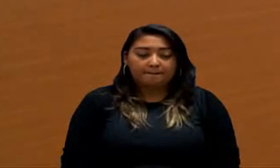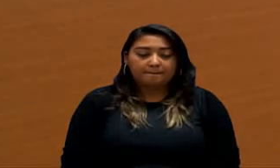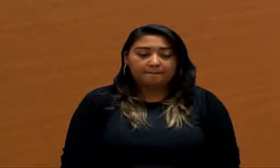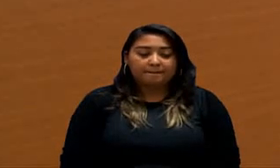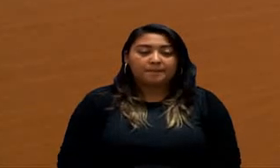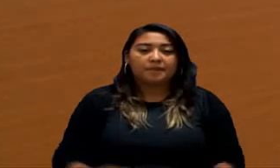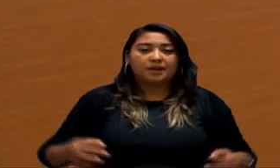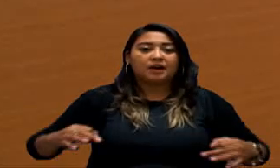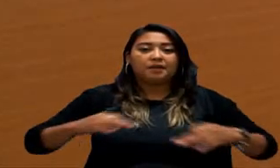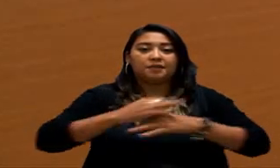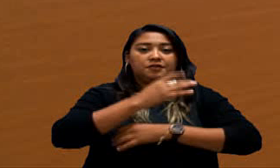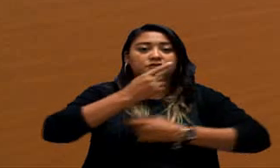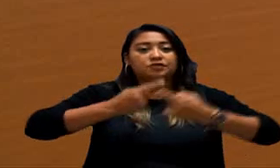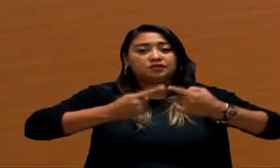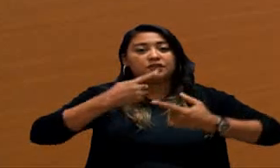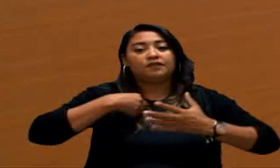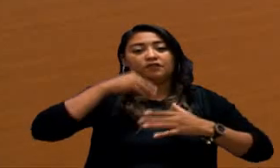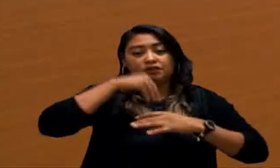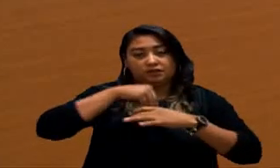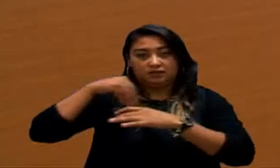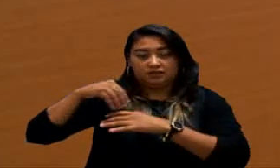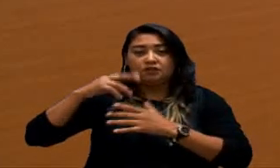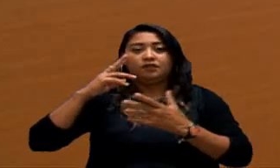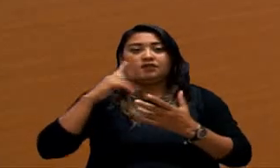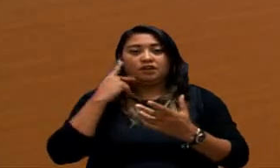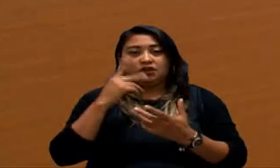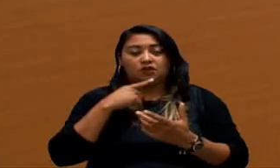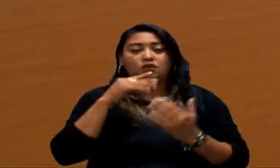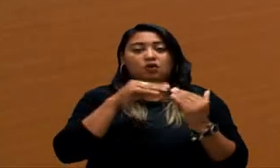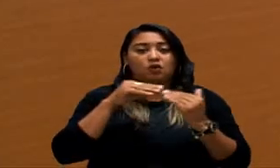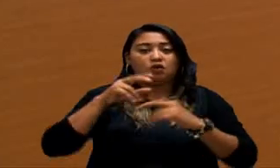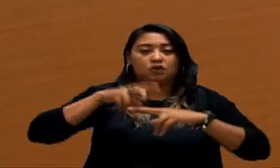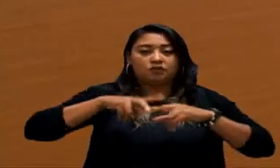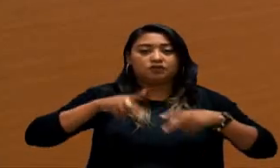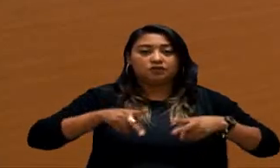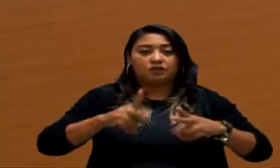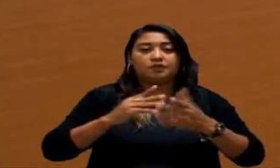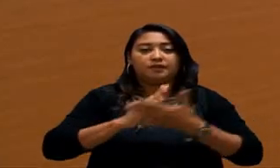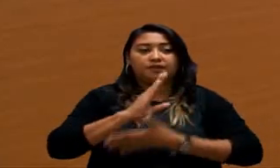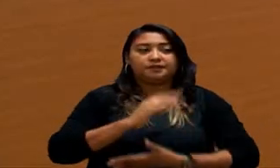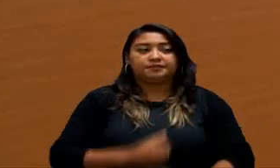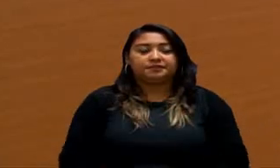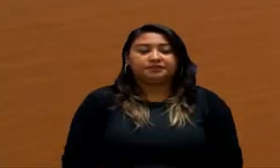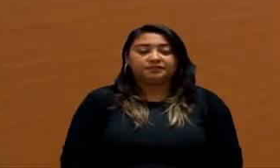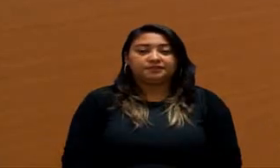É encerrada a discussão, coloco em votação. Os vereadores concordam, permanece como estão, aprovado.